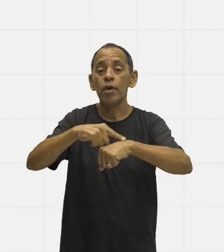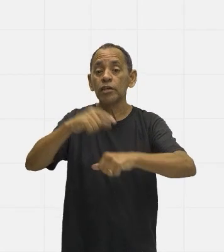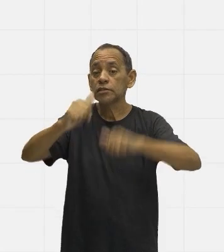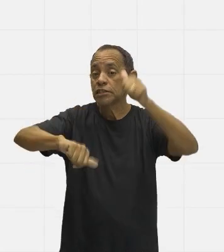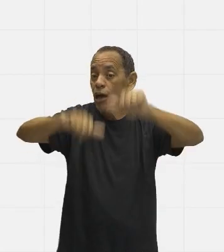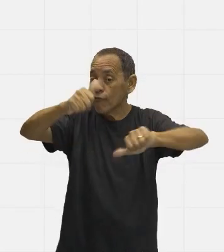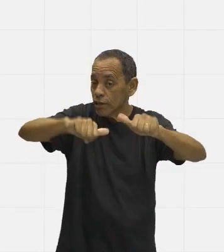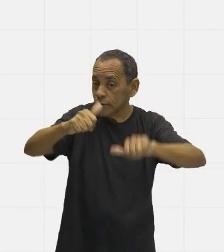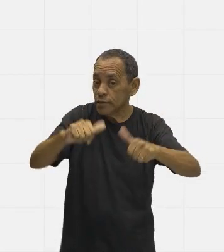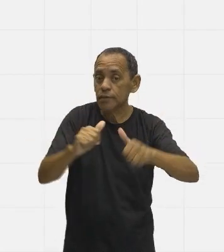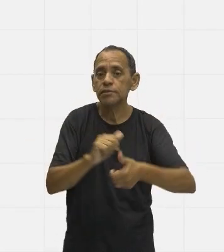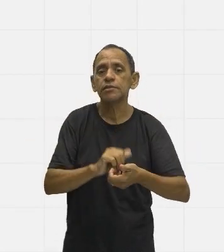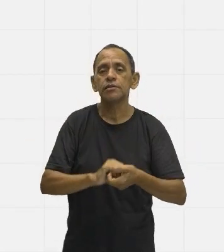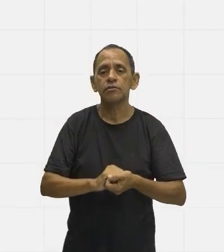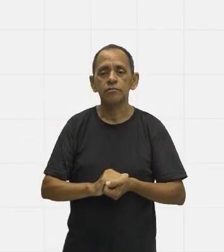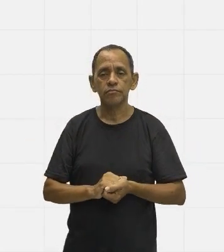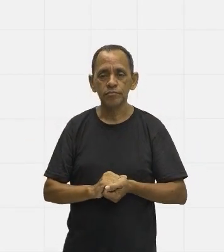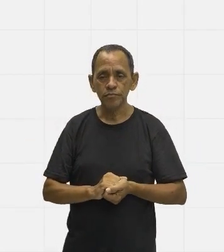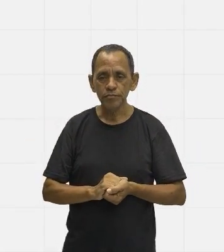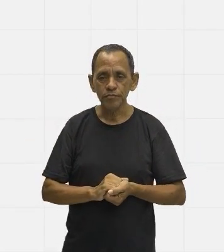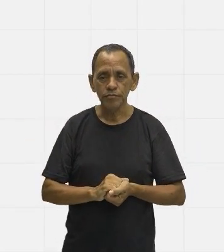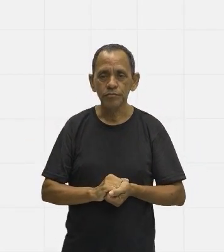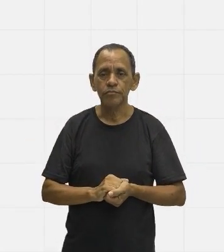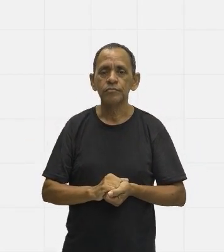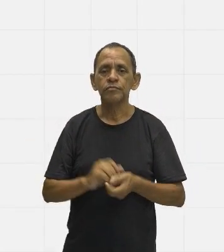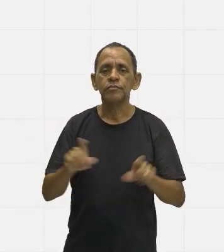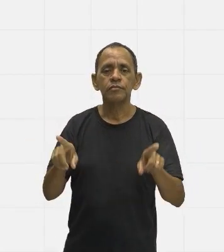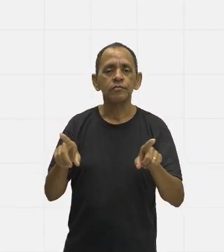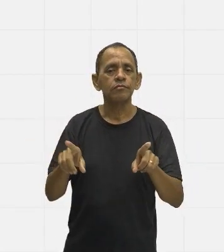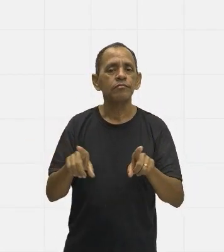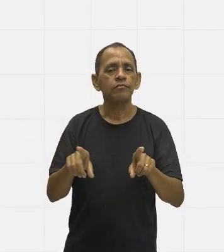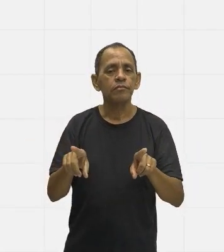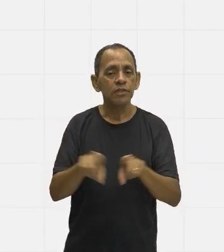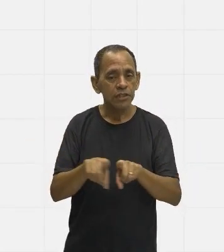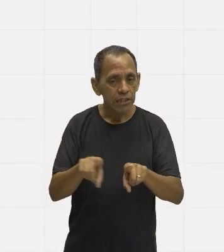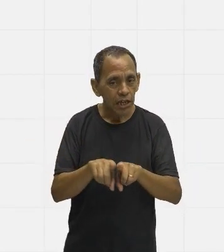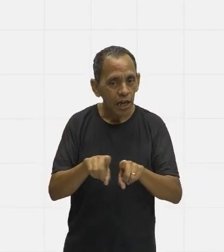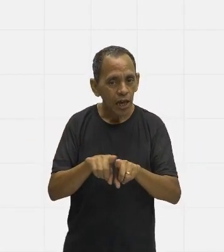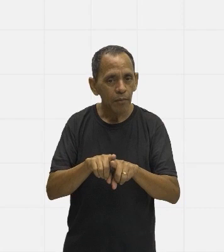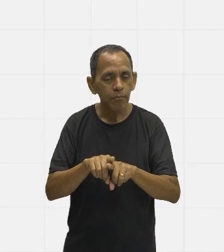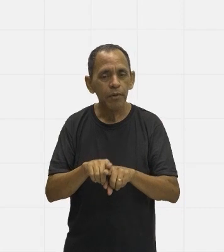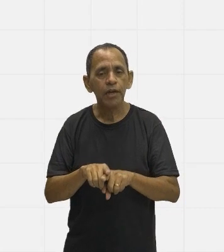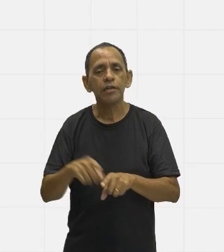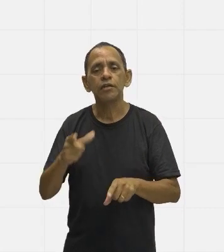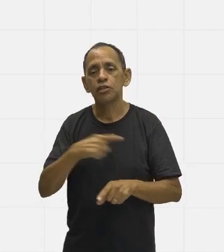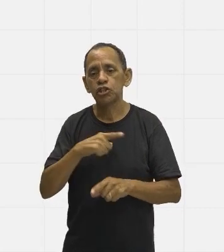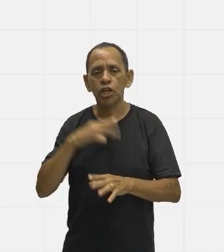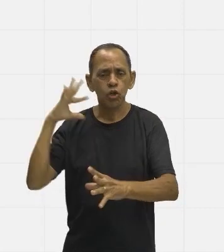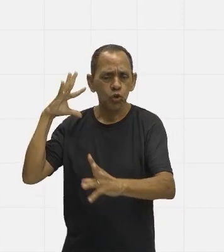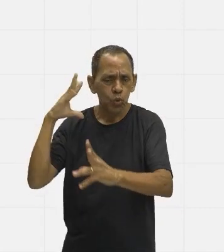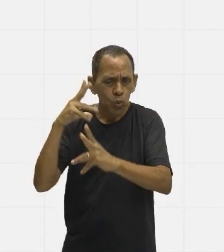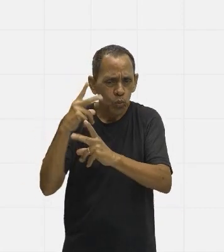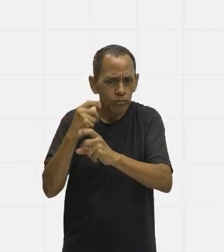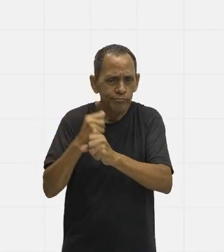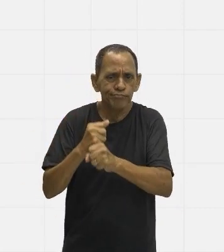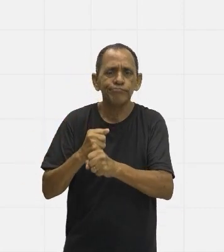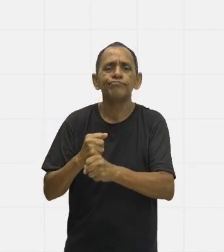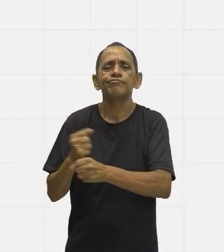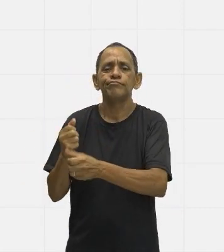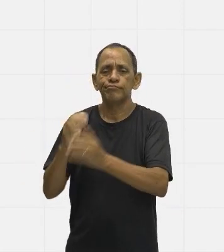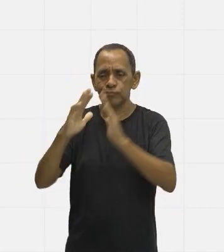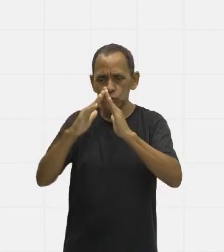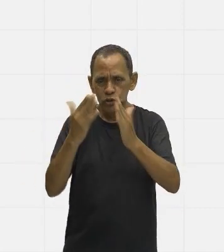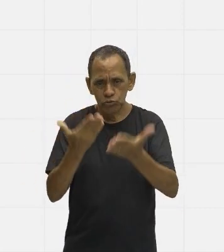instrumento utilizado para a realização da avaliação diagnóstica será o nosso simulado escolar, composto por questões de todos os